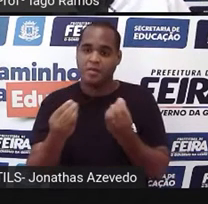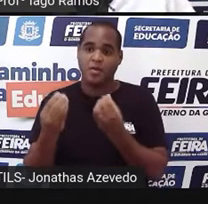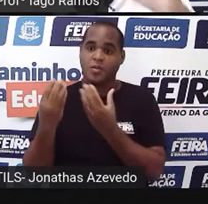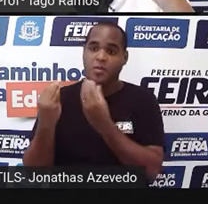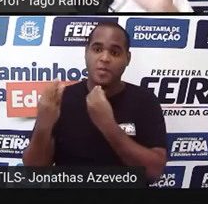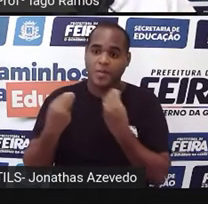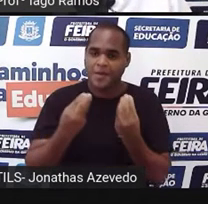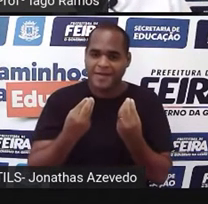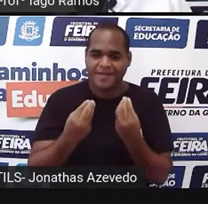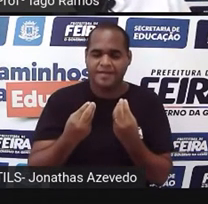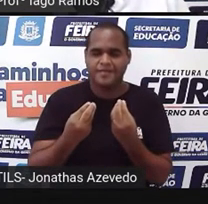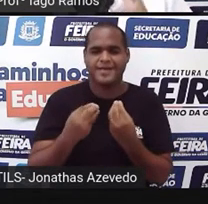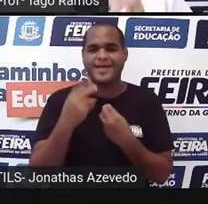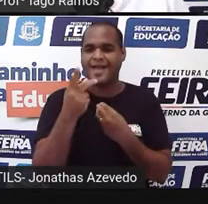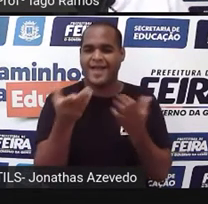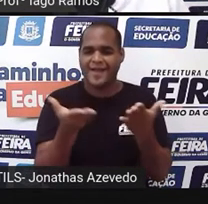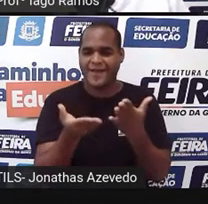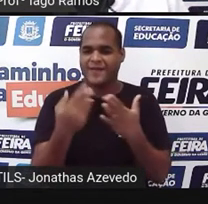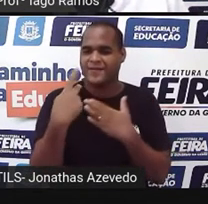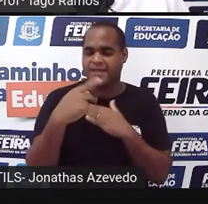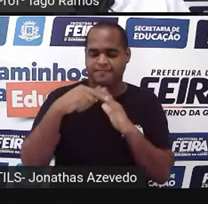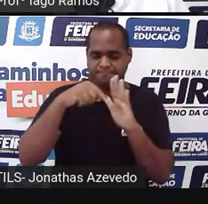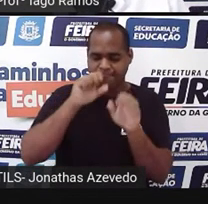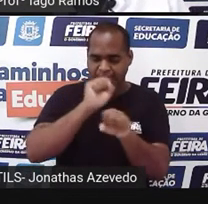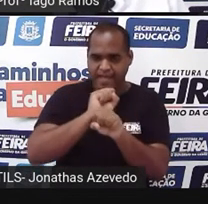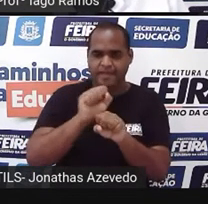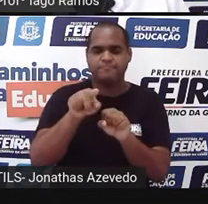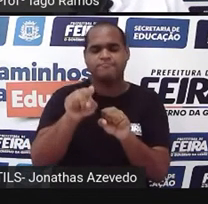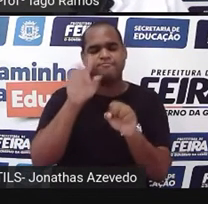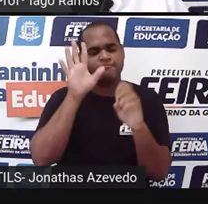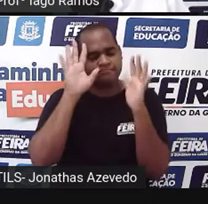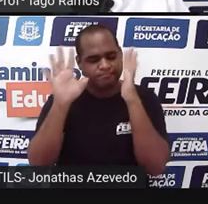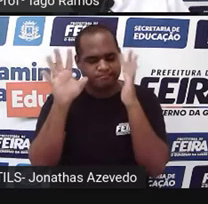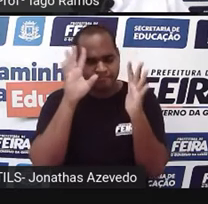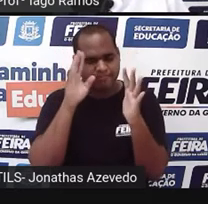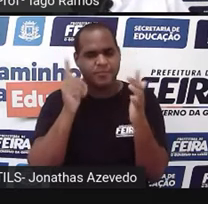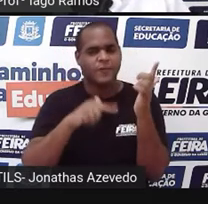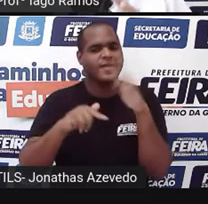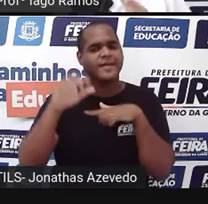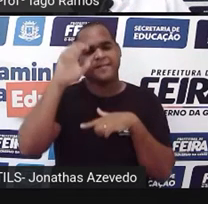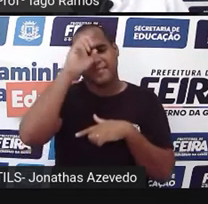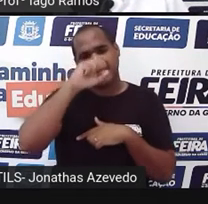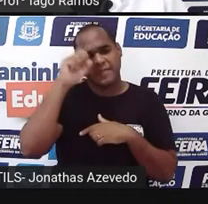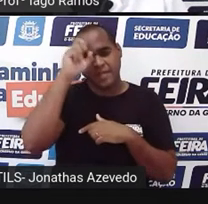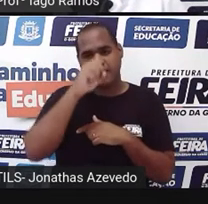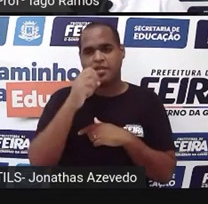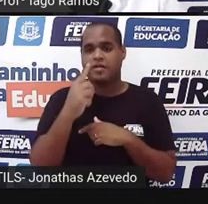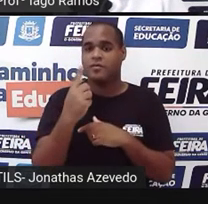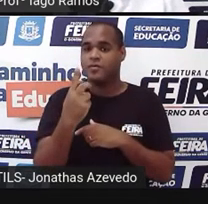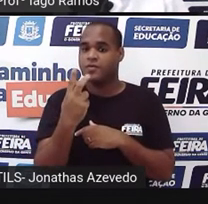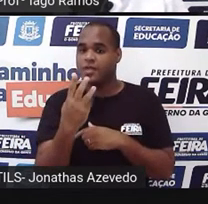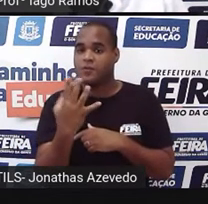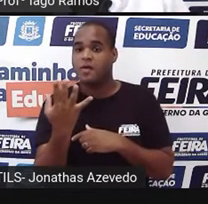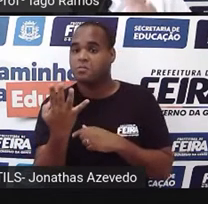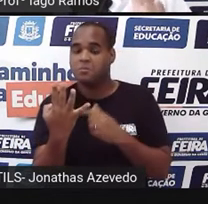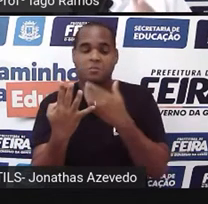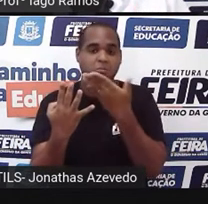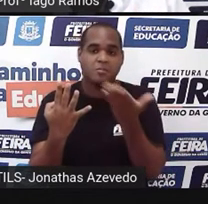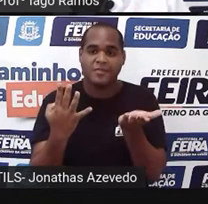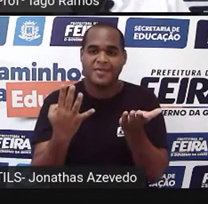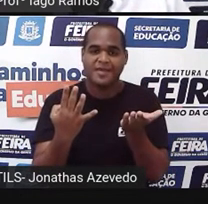maioria bastante aquele momento Zinho que a gente para na aula para refletir sobre o quanto a gente aprendeu um dois três ou